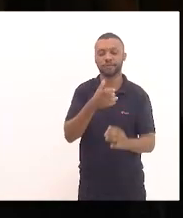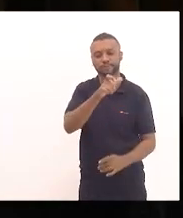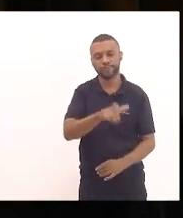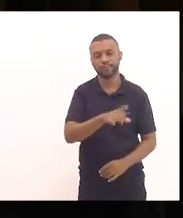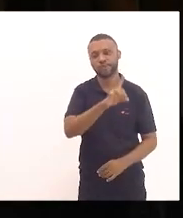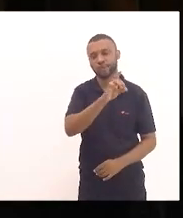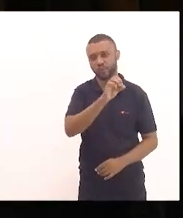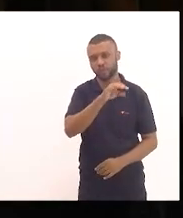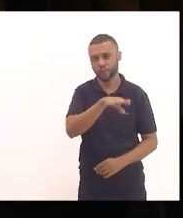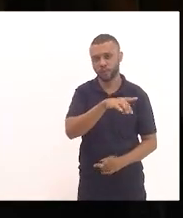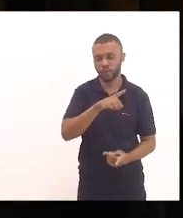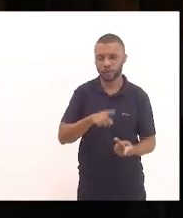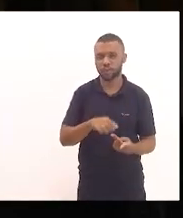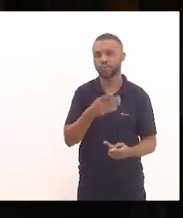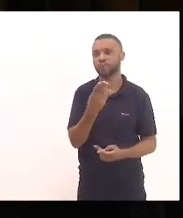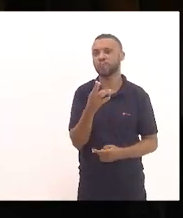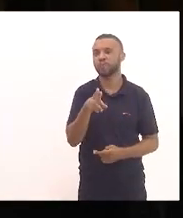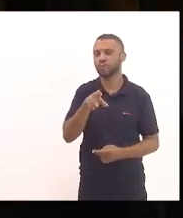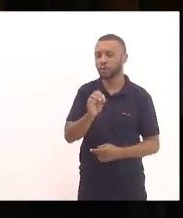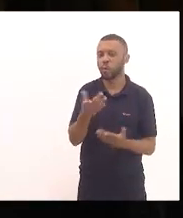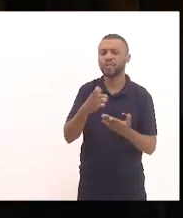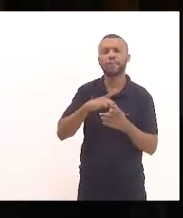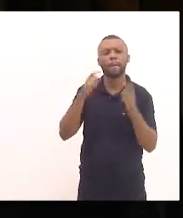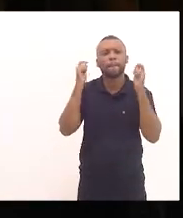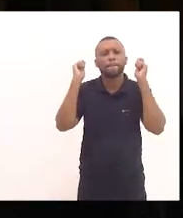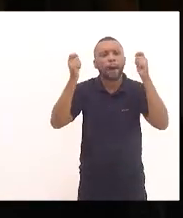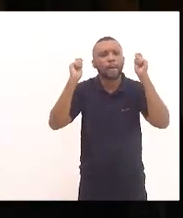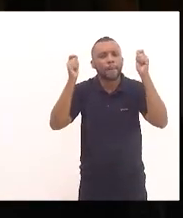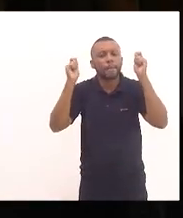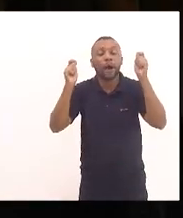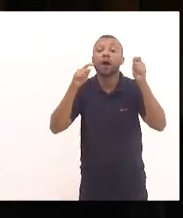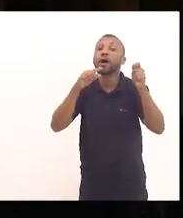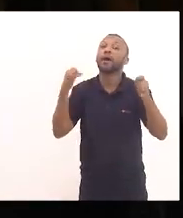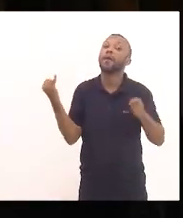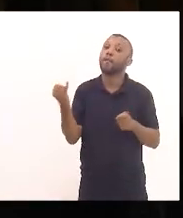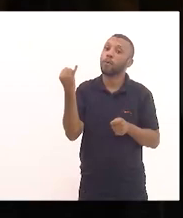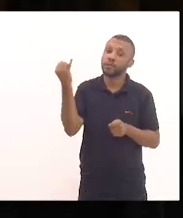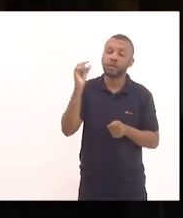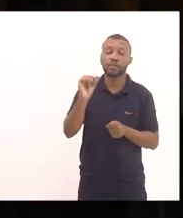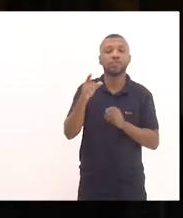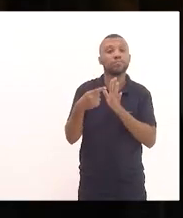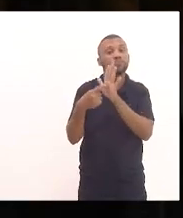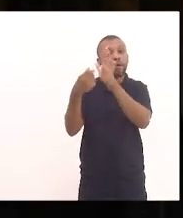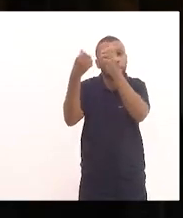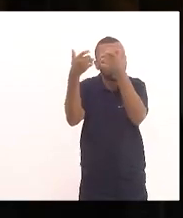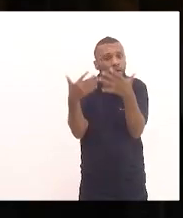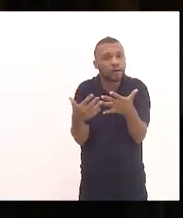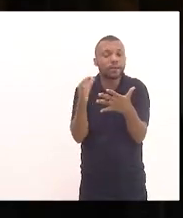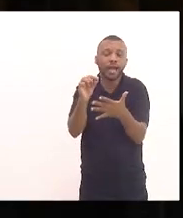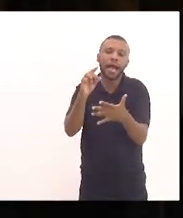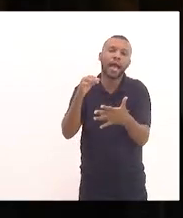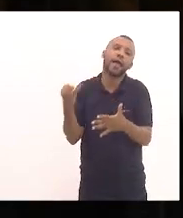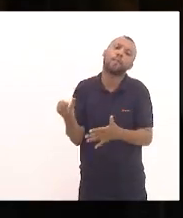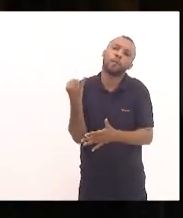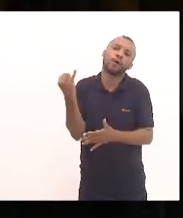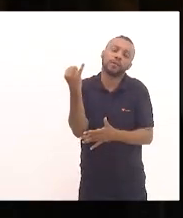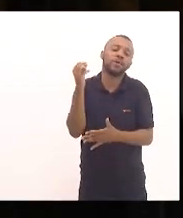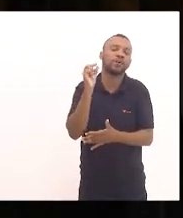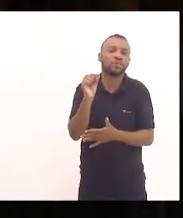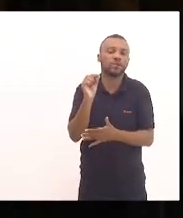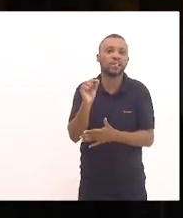e do Bruno. Hoje tivemos aqui uma manifestação importante falando o quanto que é central